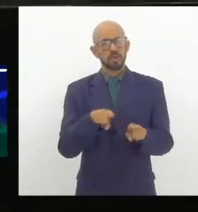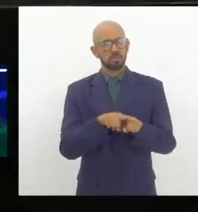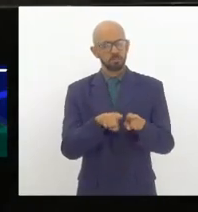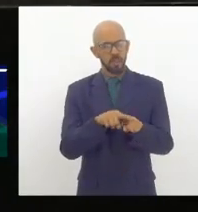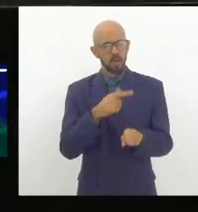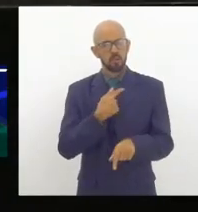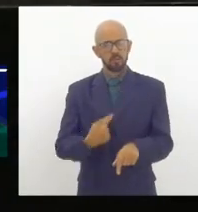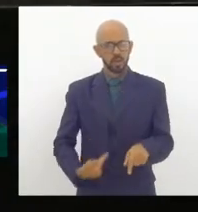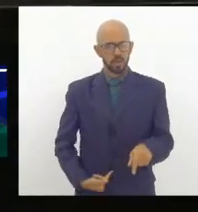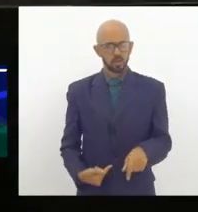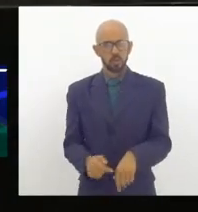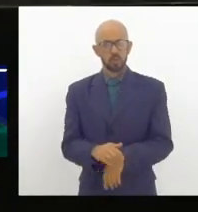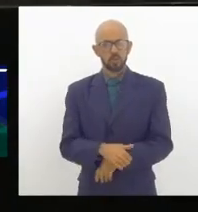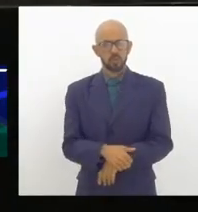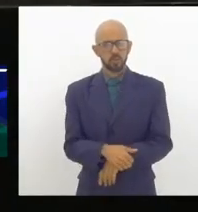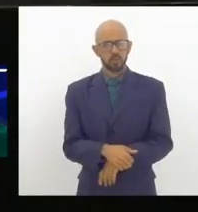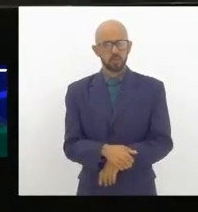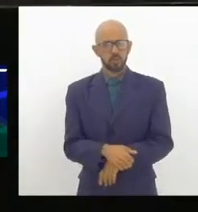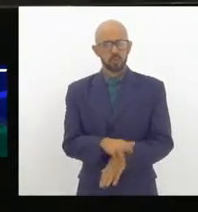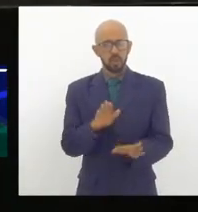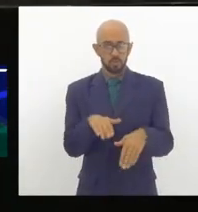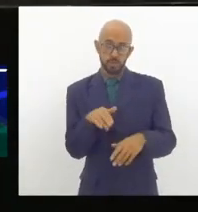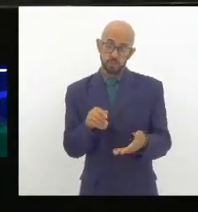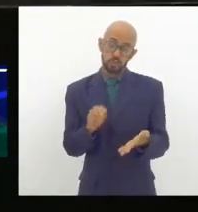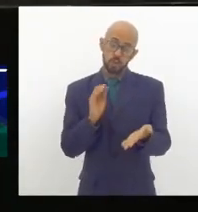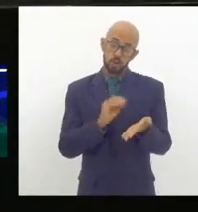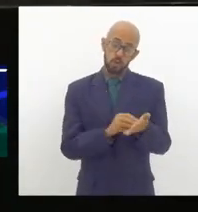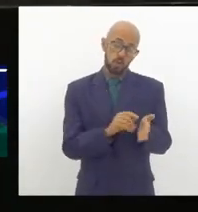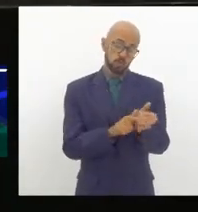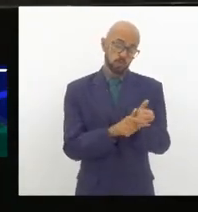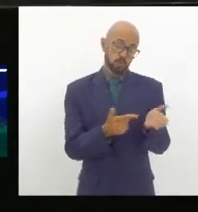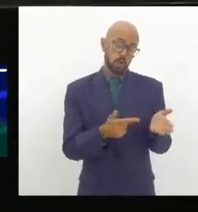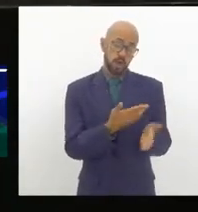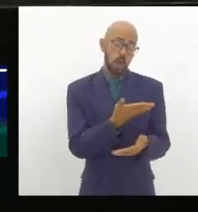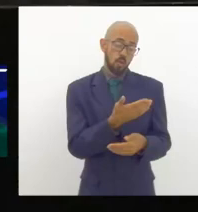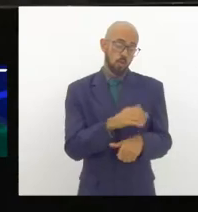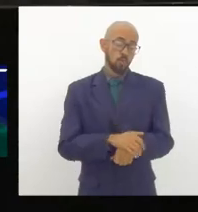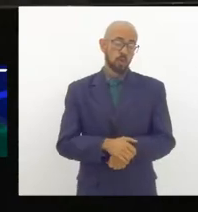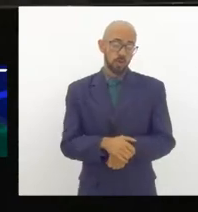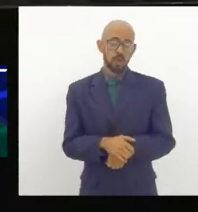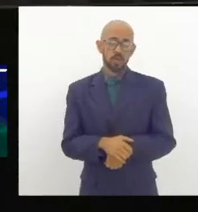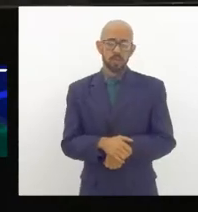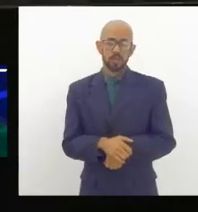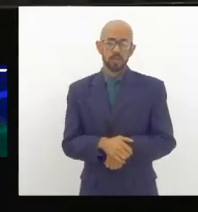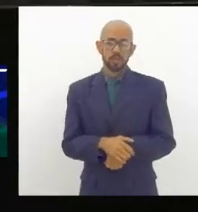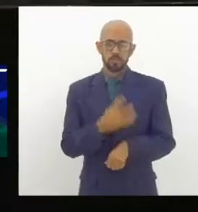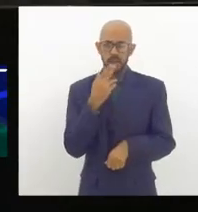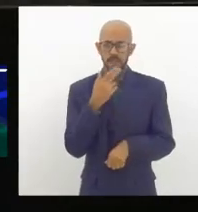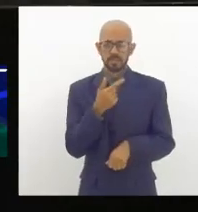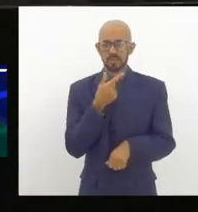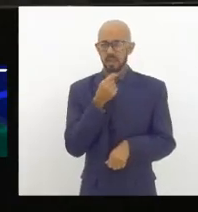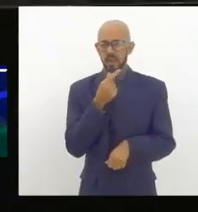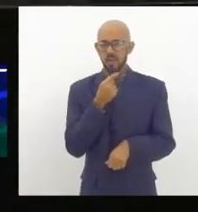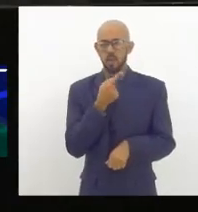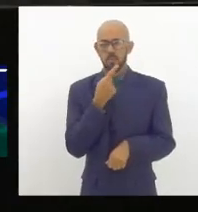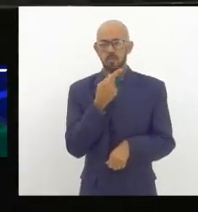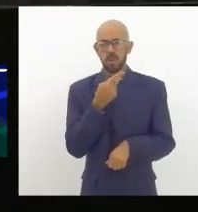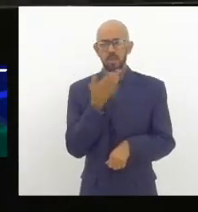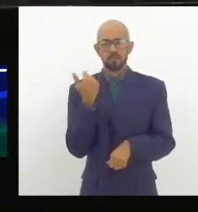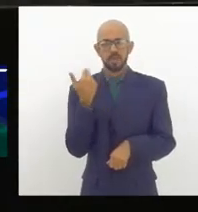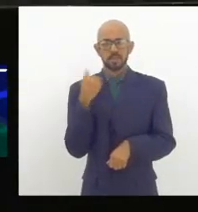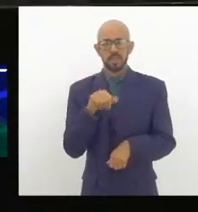você pedir com uma loja ter botado até nas páginas do jornal vai criar entrevista ele tá aparecendo até aquele cara que eu falava no passado